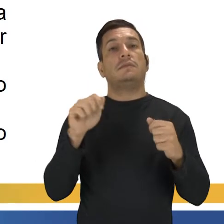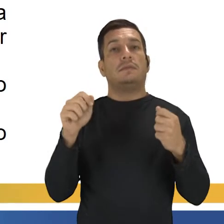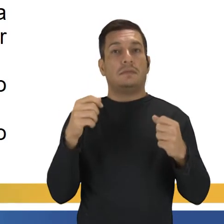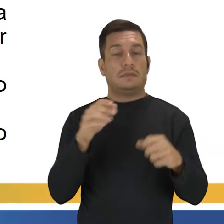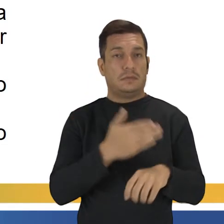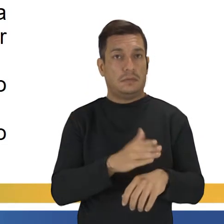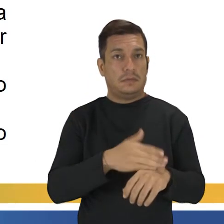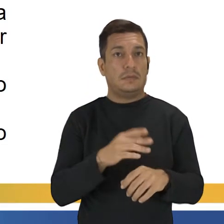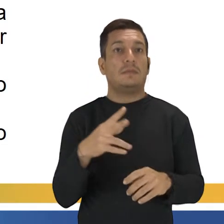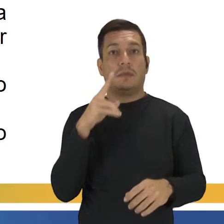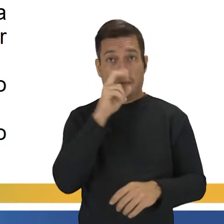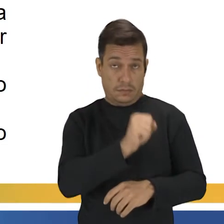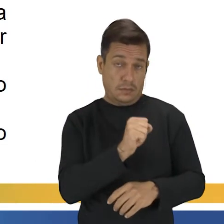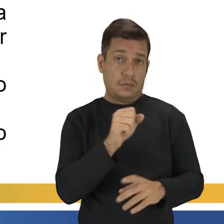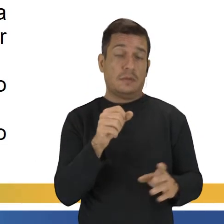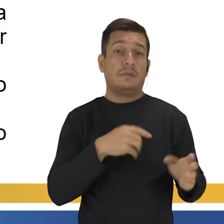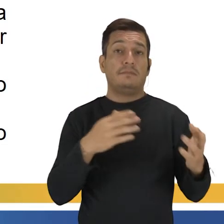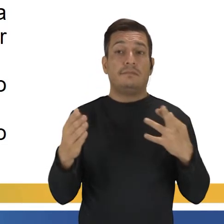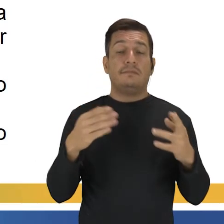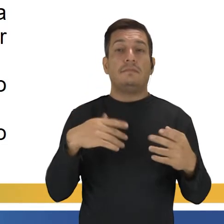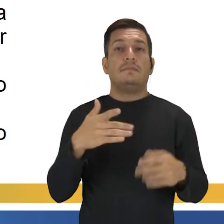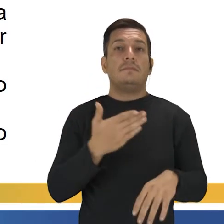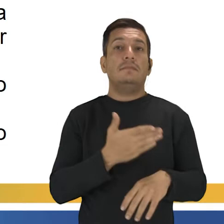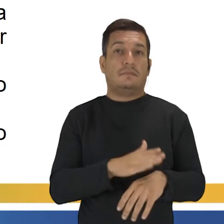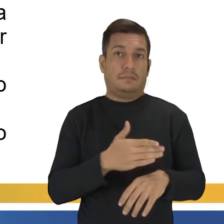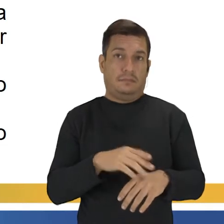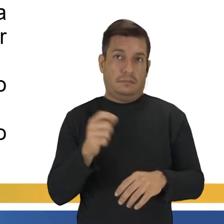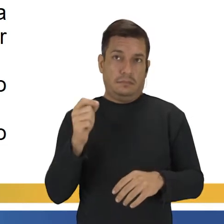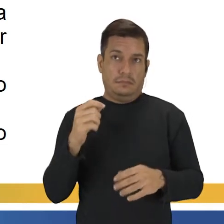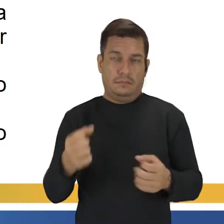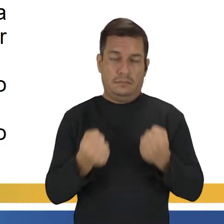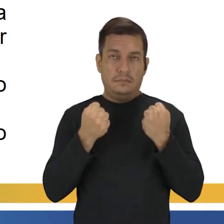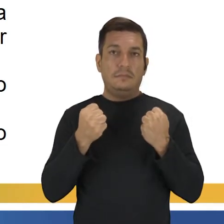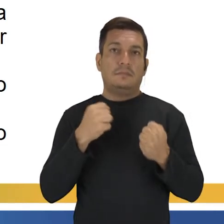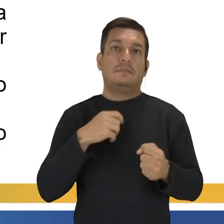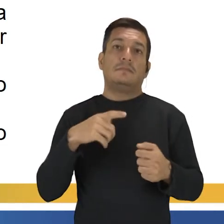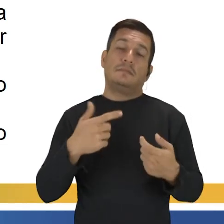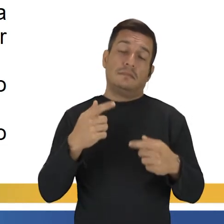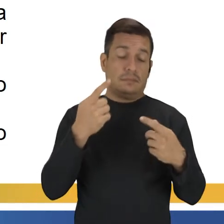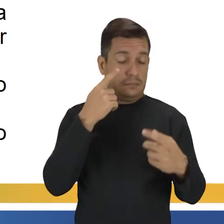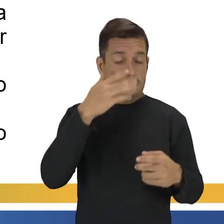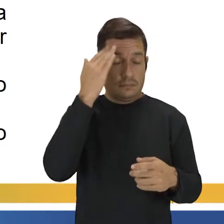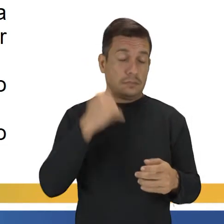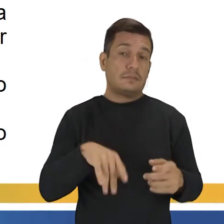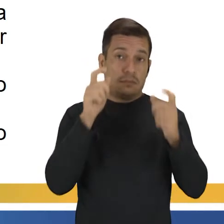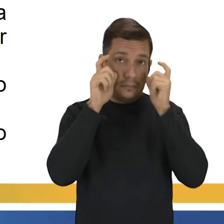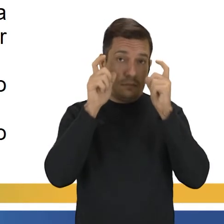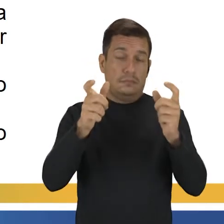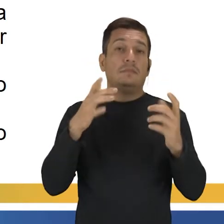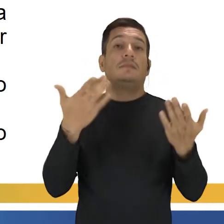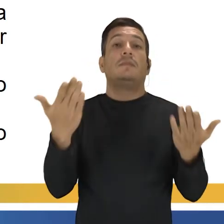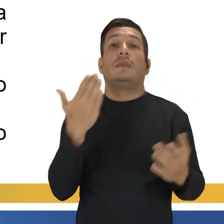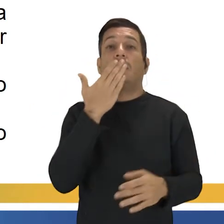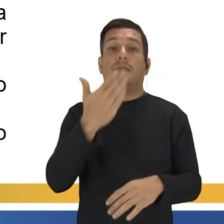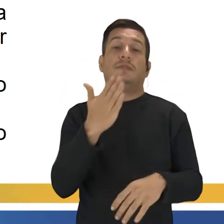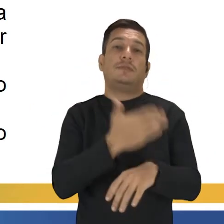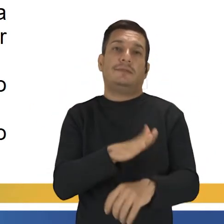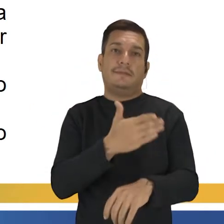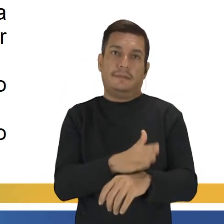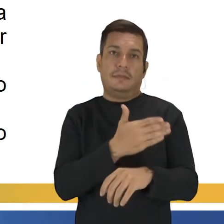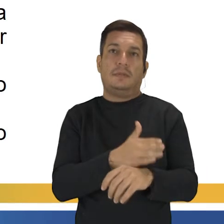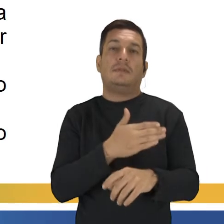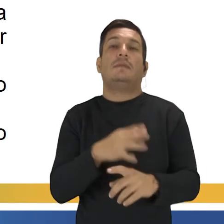ganhar flexibilidade, que é uma capacidade, eu tenho que fazer um treinamento voltado para o ganho de flexibilidade. Se eu quero